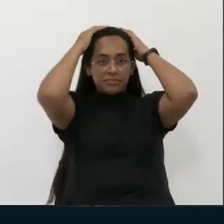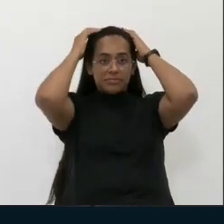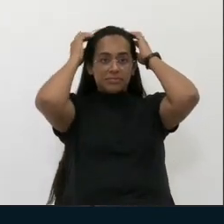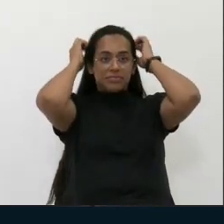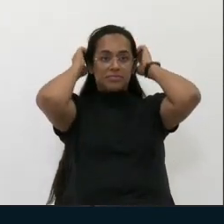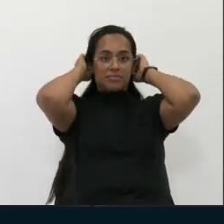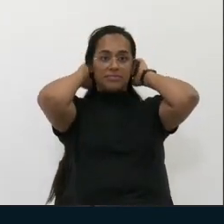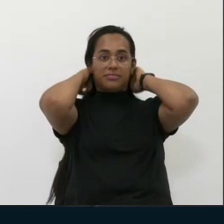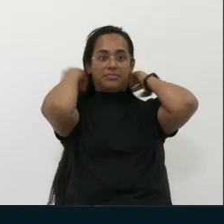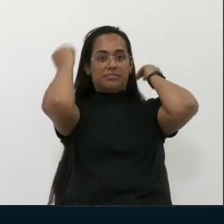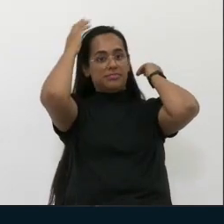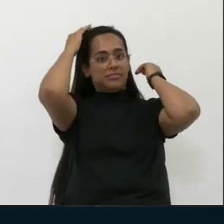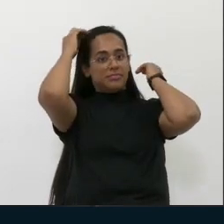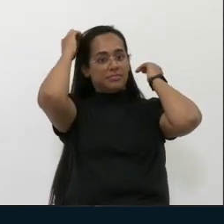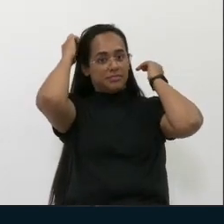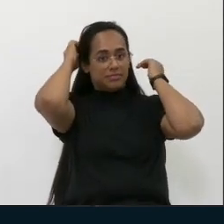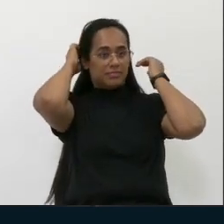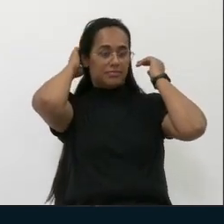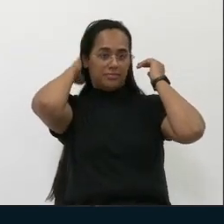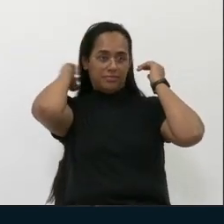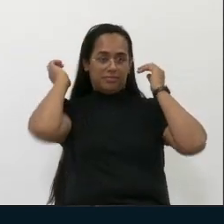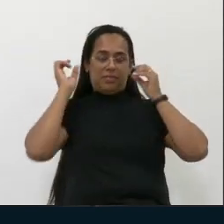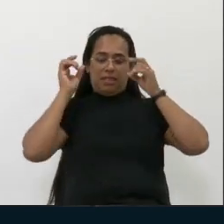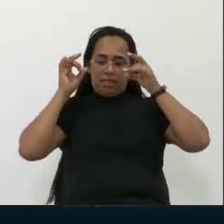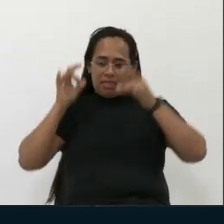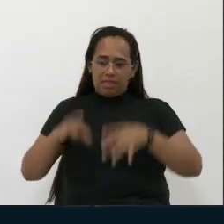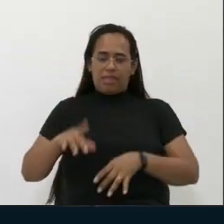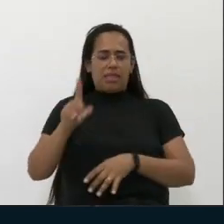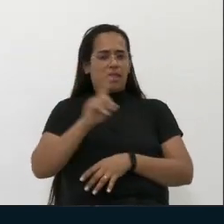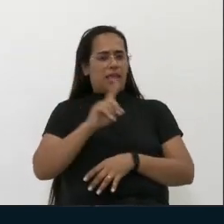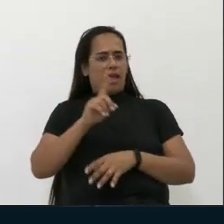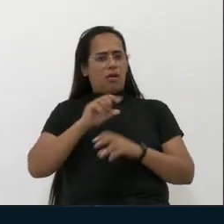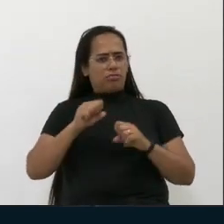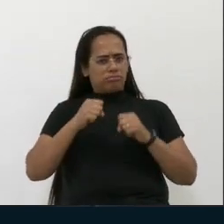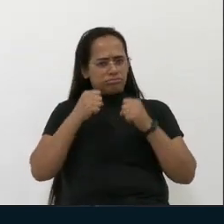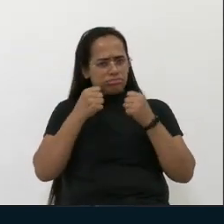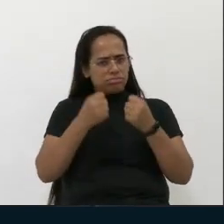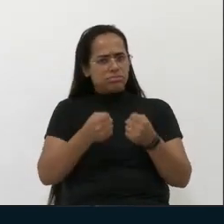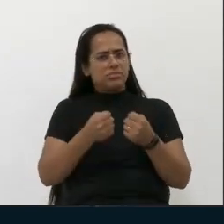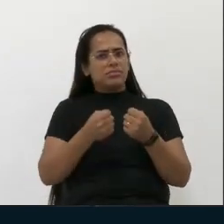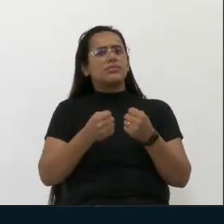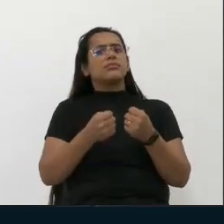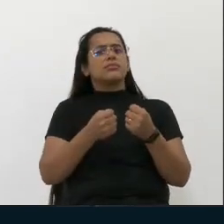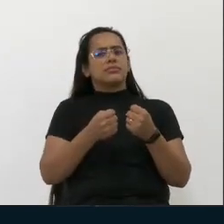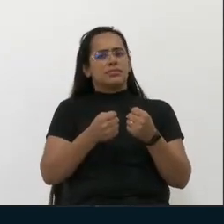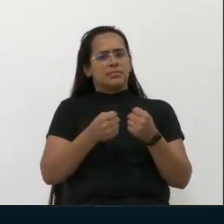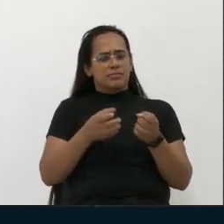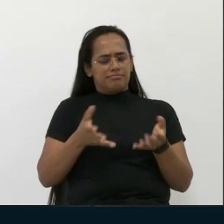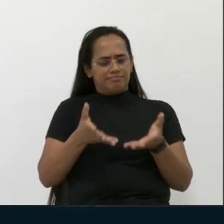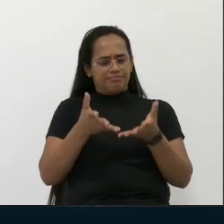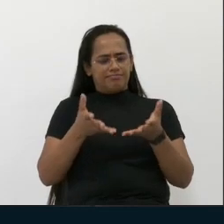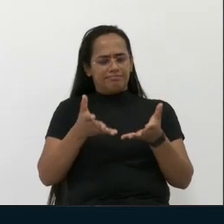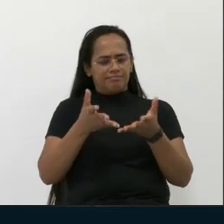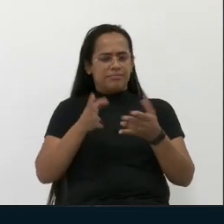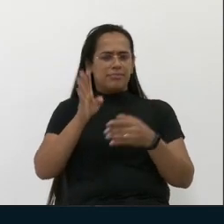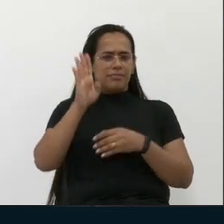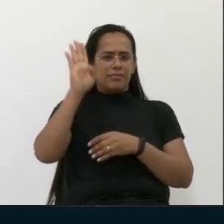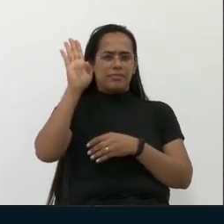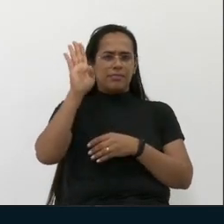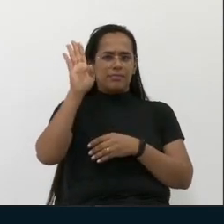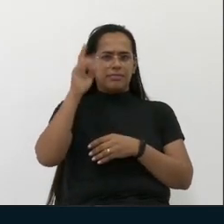candidato. Não desiste, força, que nós queremos você candidato aí, criando uma